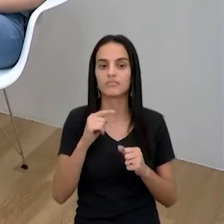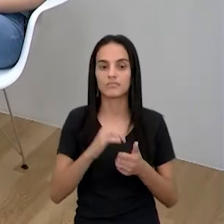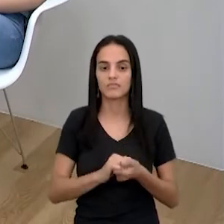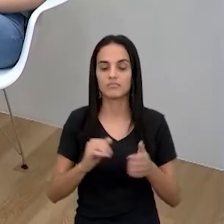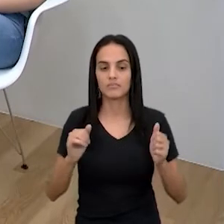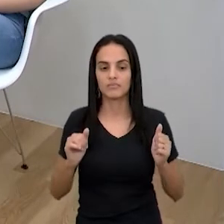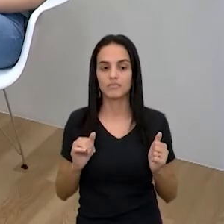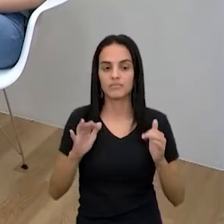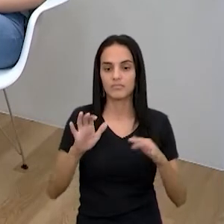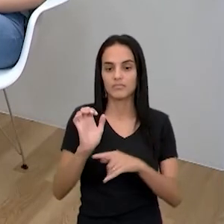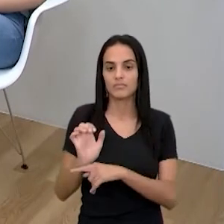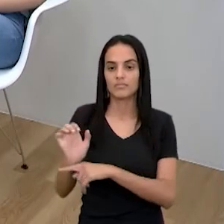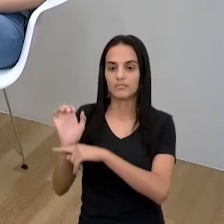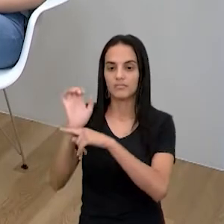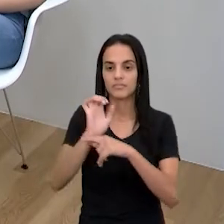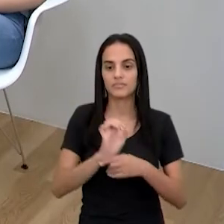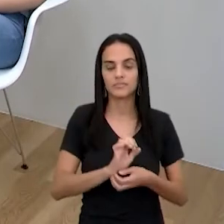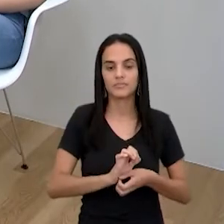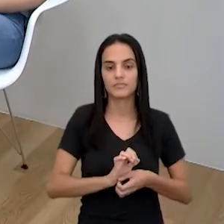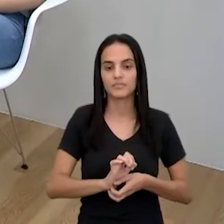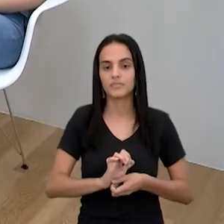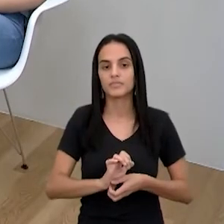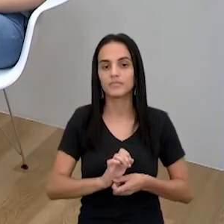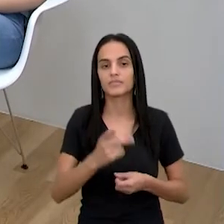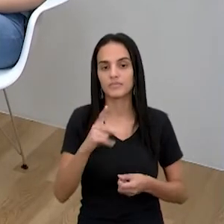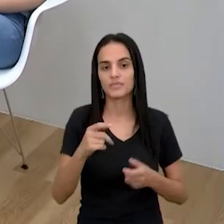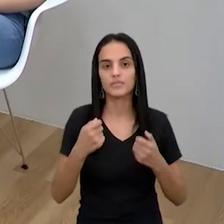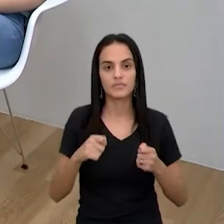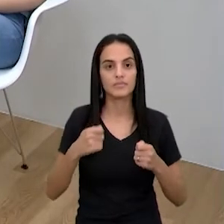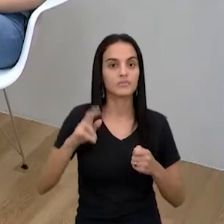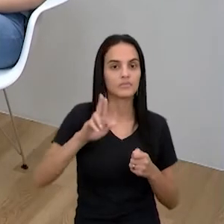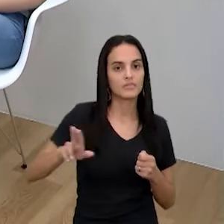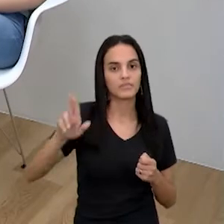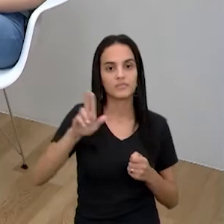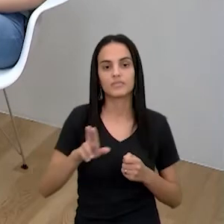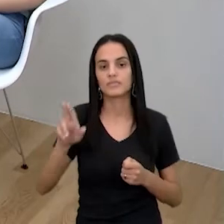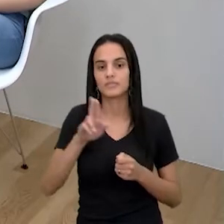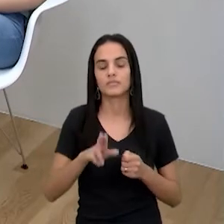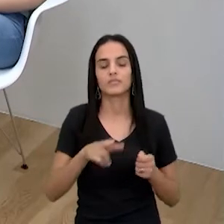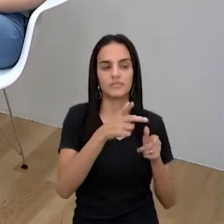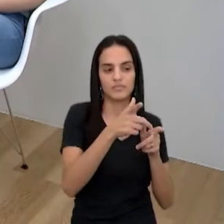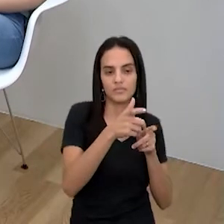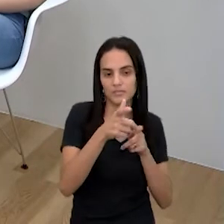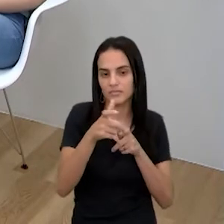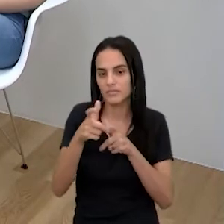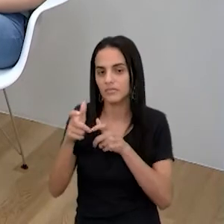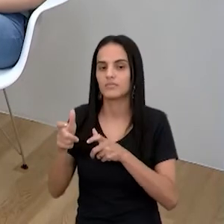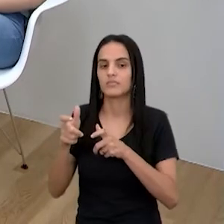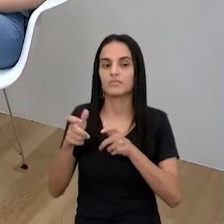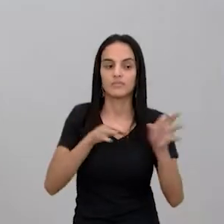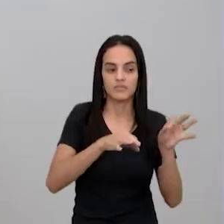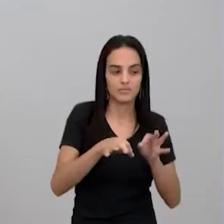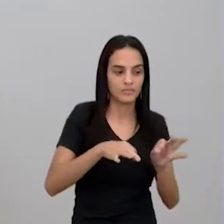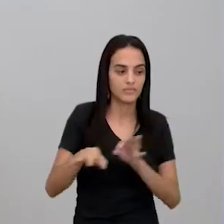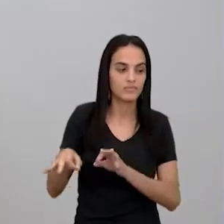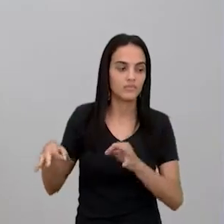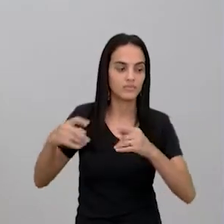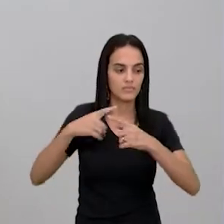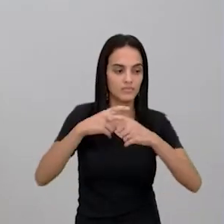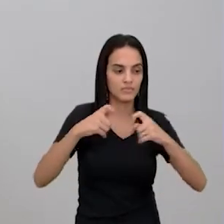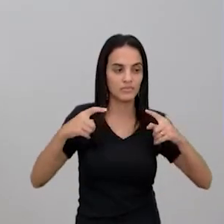aí da evolução, né, dos e quando eu falei da conservação, me permite só. Claro. É muito comum os estudantes, né, talvez você tenha lembranças